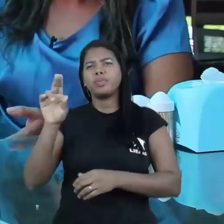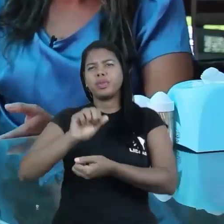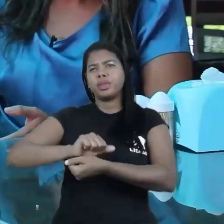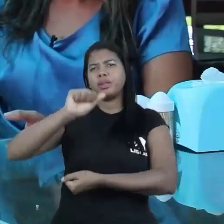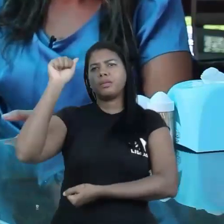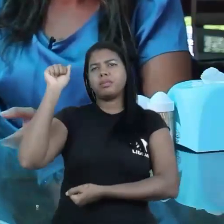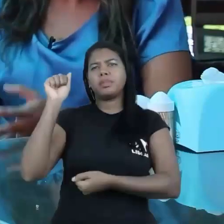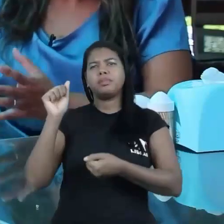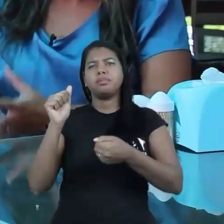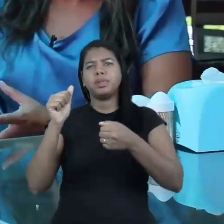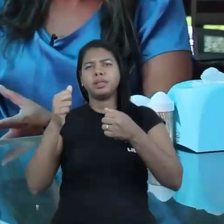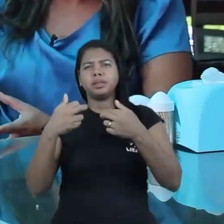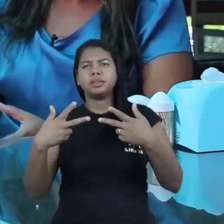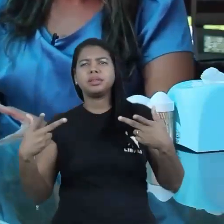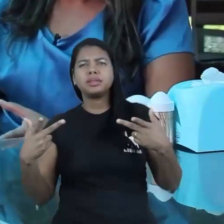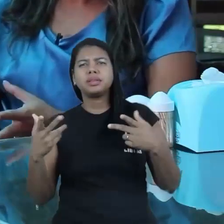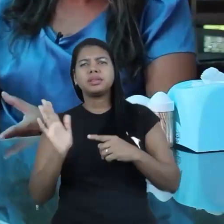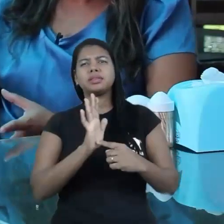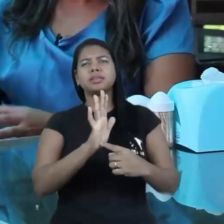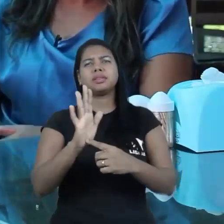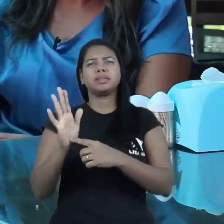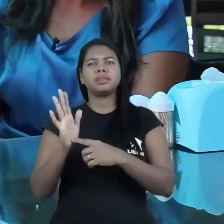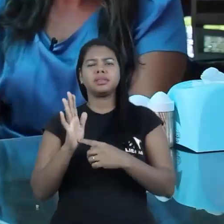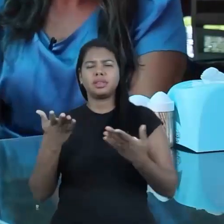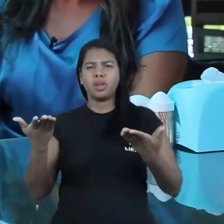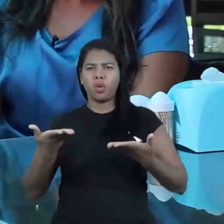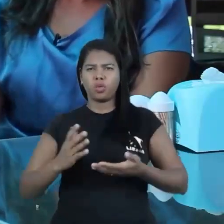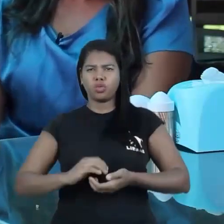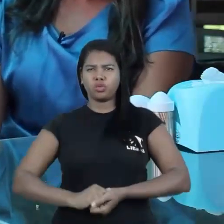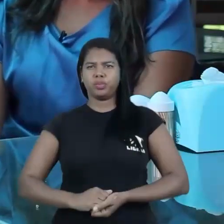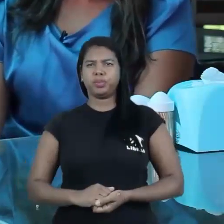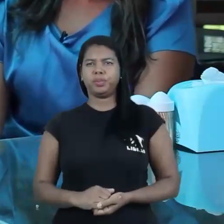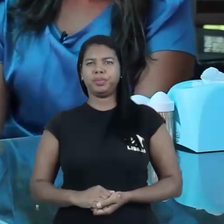para que isso pudesse solidificar hoje, né?